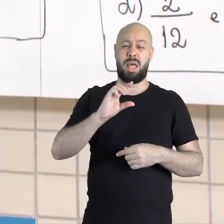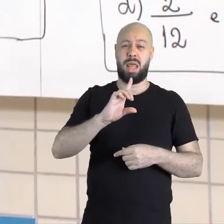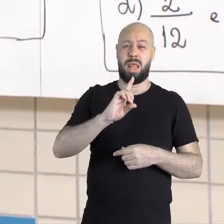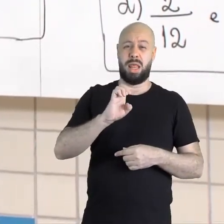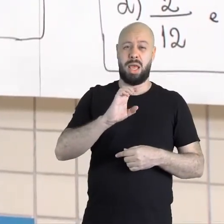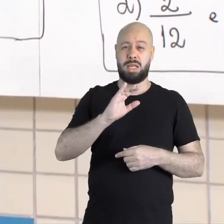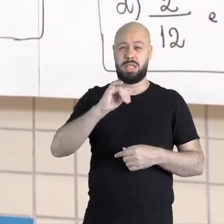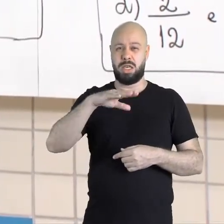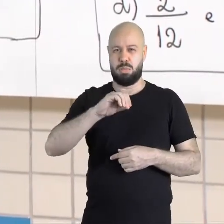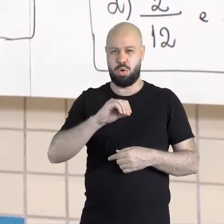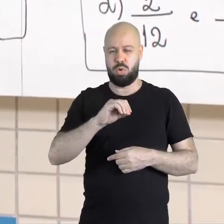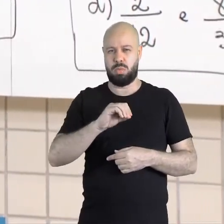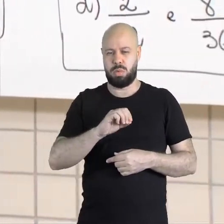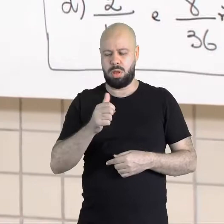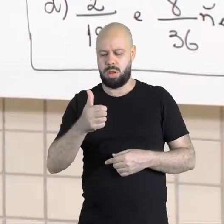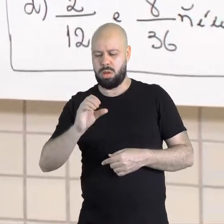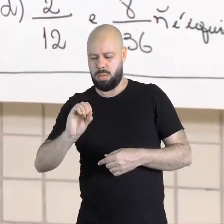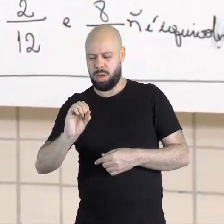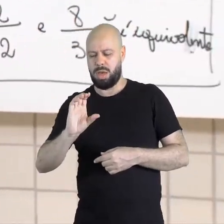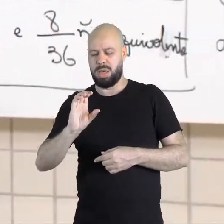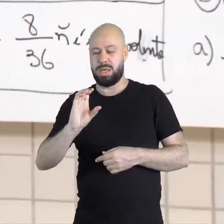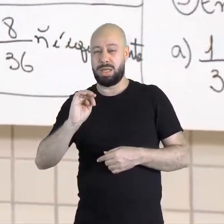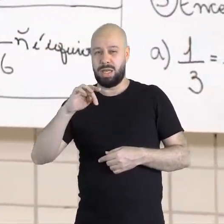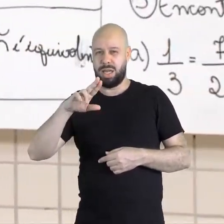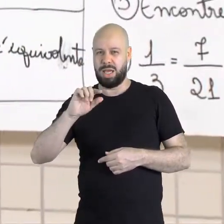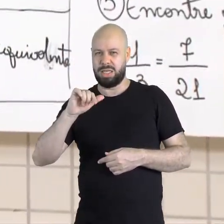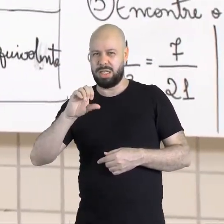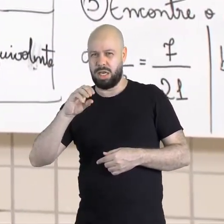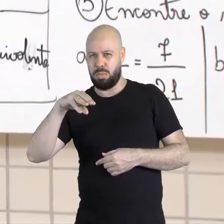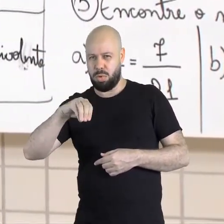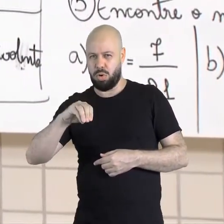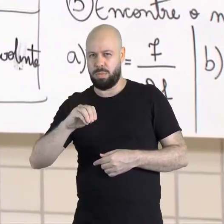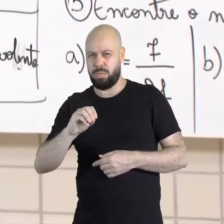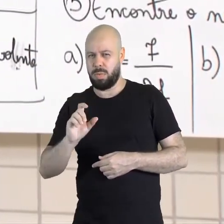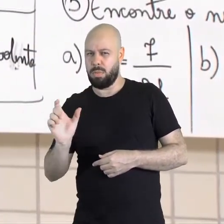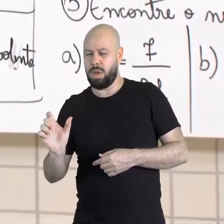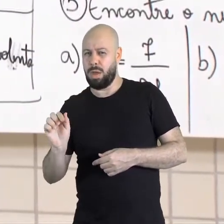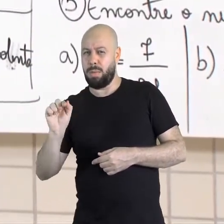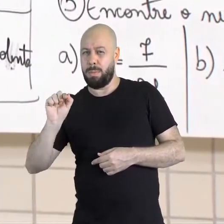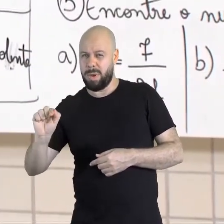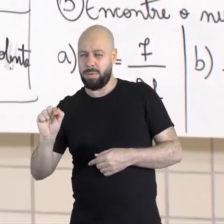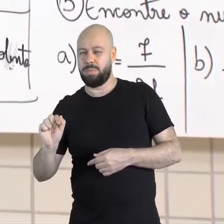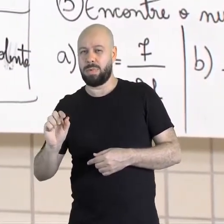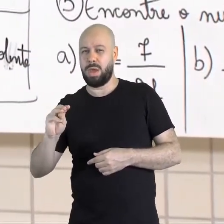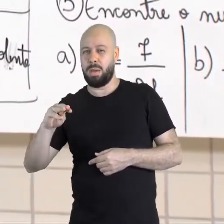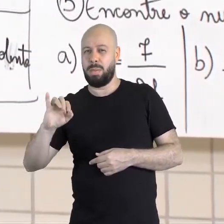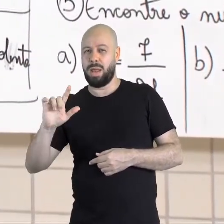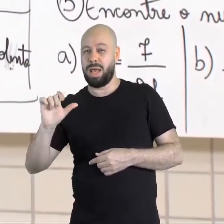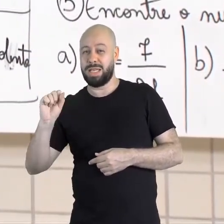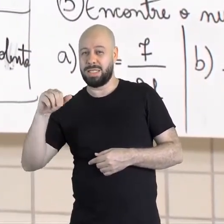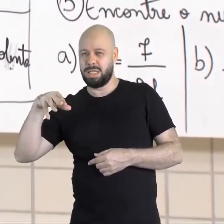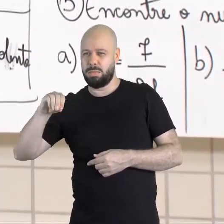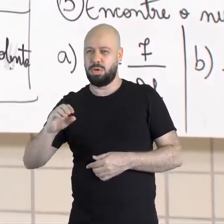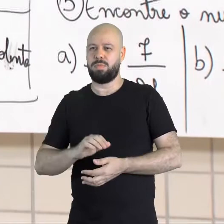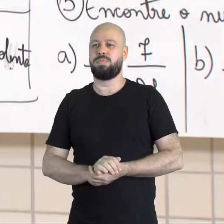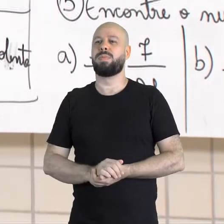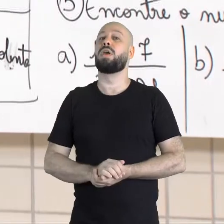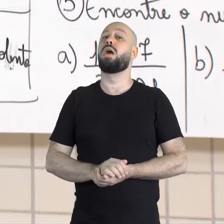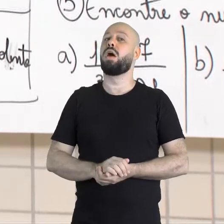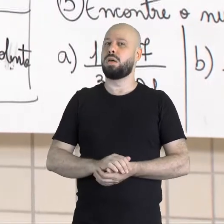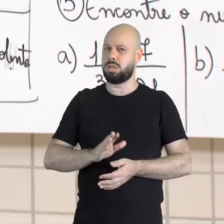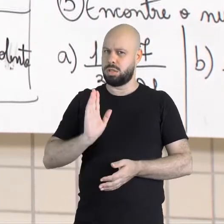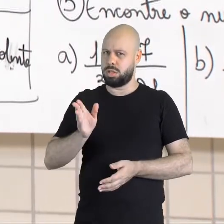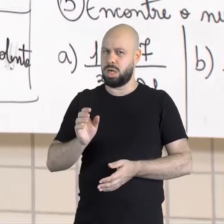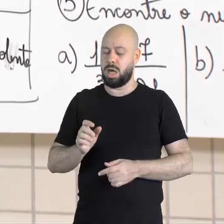a classificação, nós vimos fração equivalente. E olha que nós estamos sempre batendo